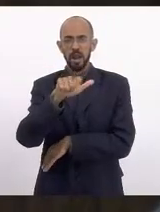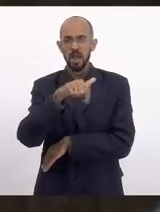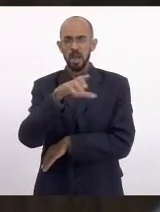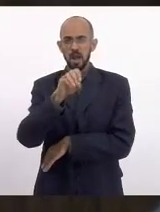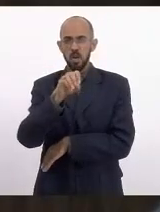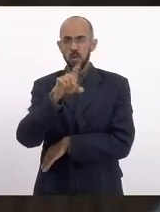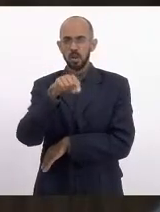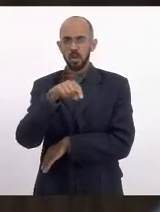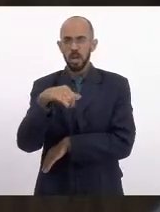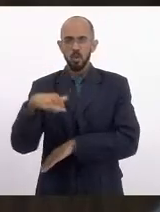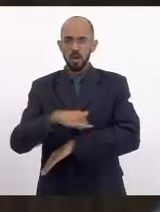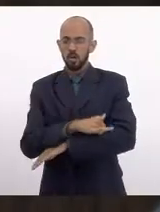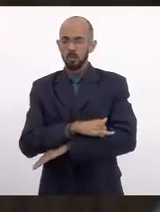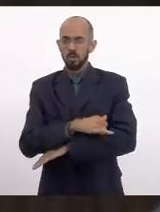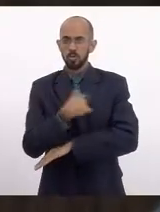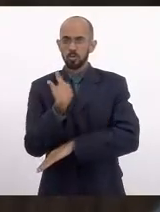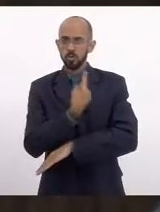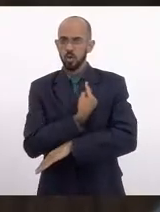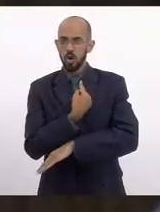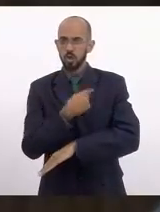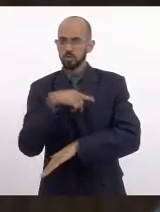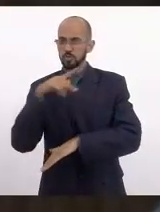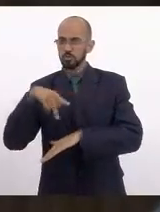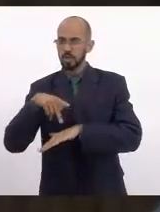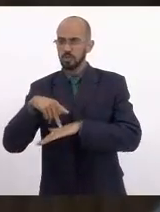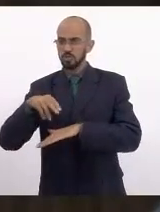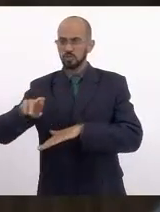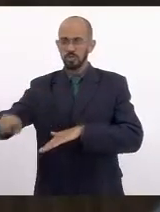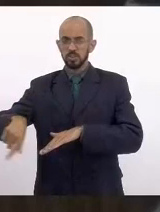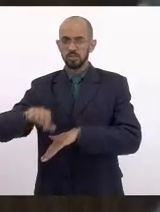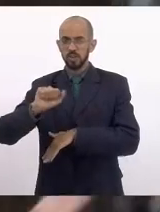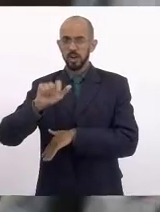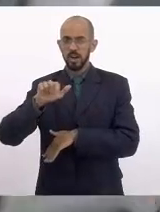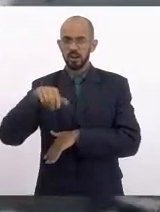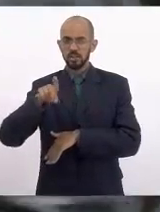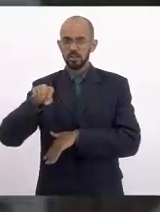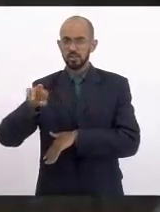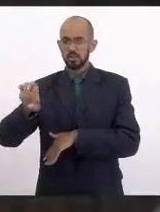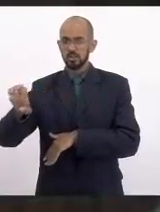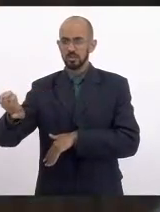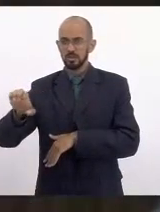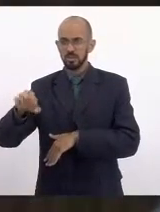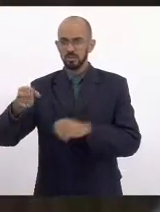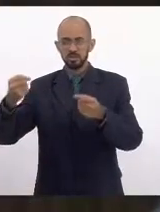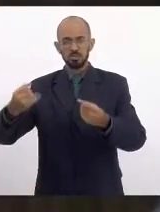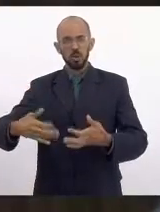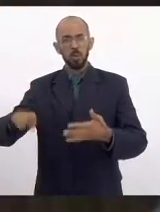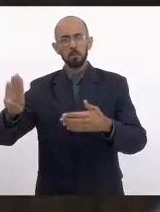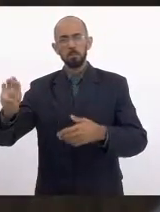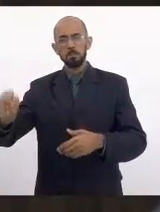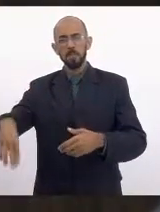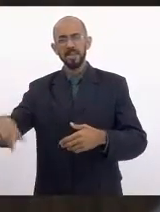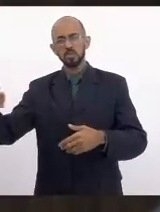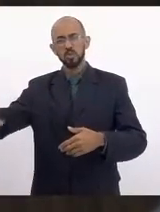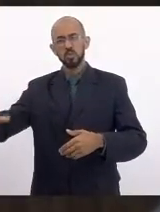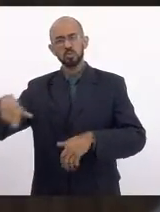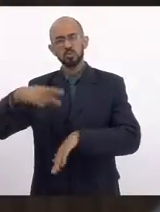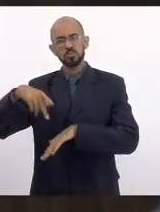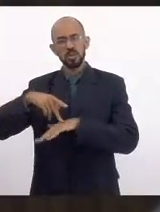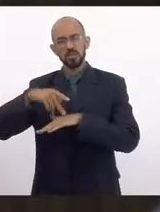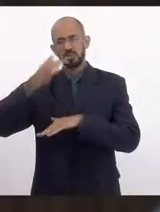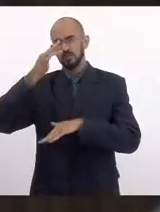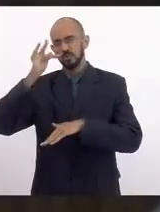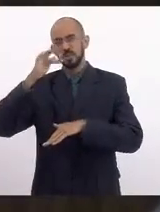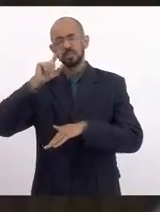com vocação internacional Alexandre foi Claro aqui como trouxe os exemplos da França e dos Estados Unidos são duas